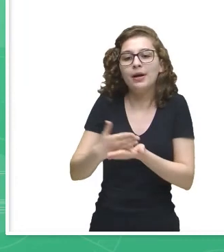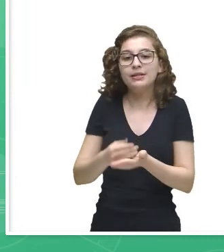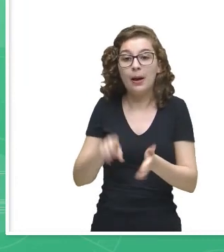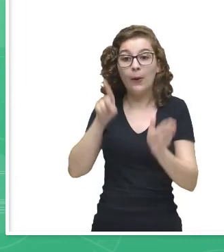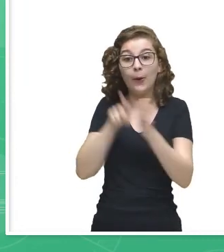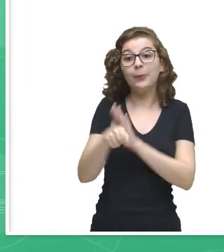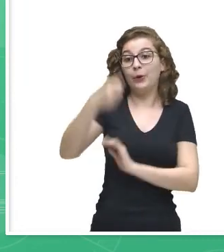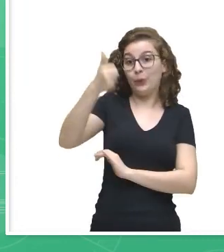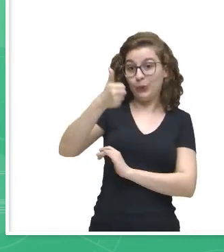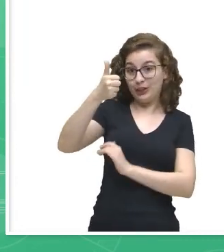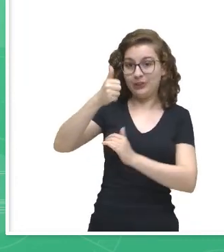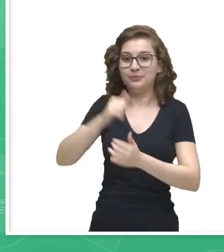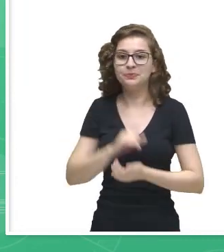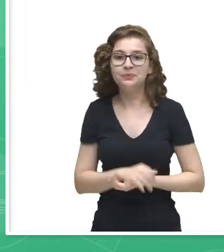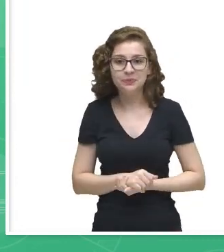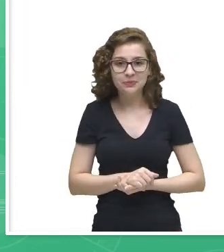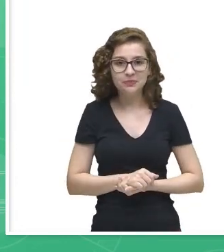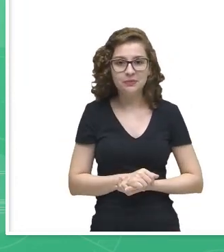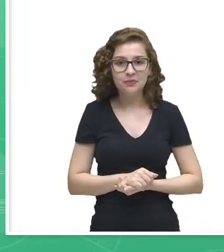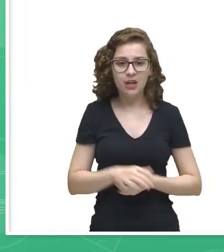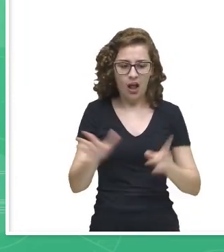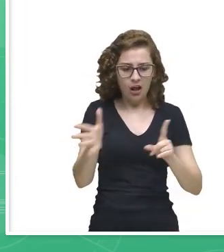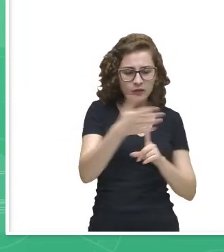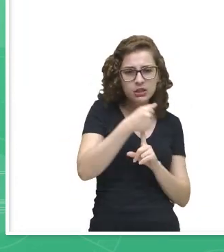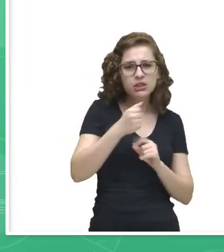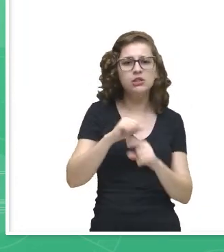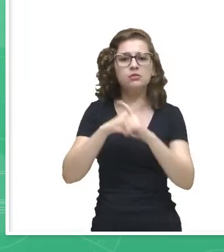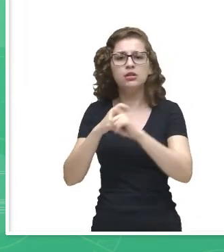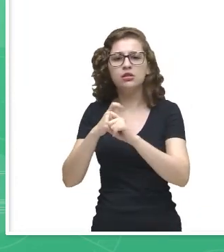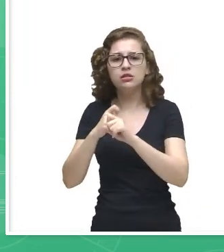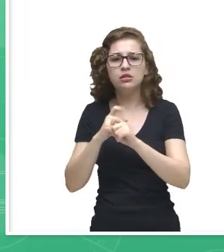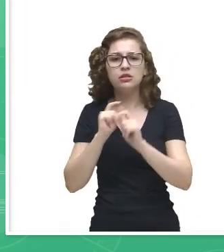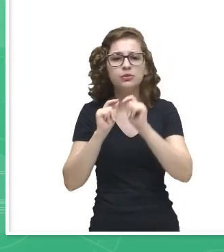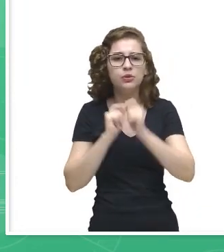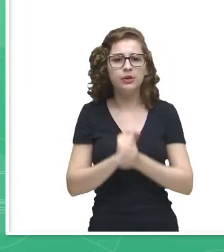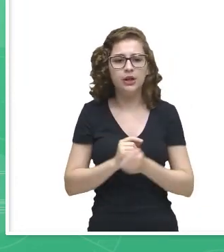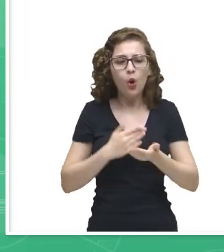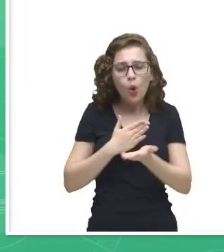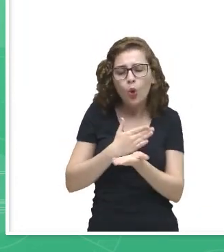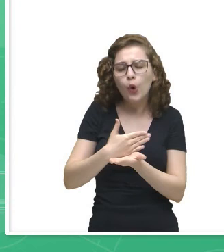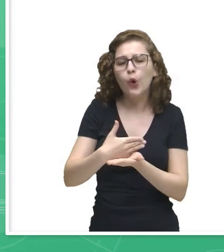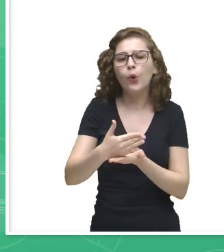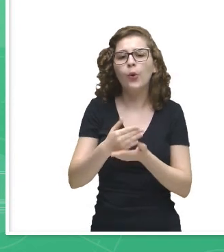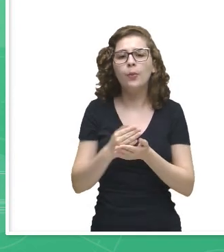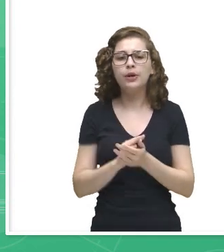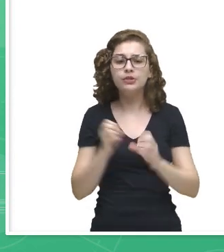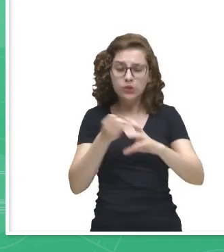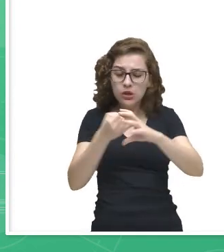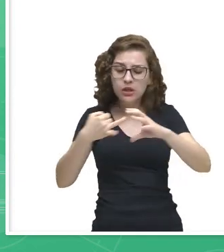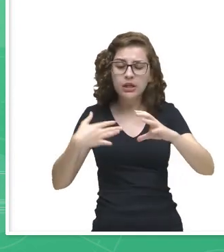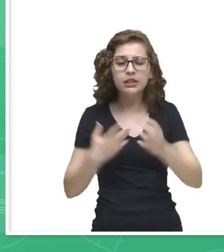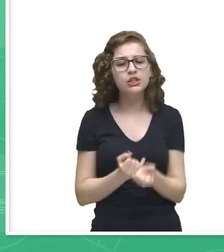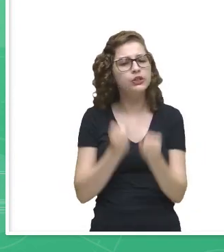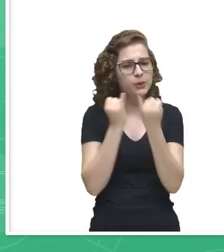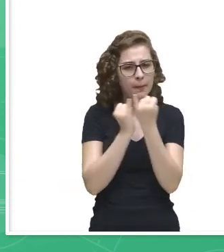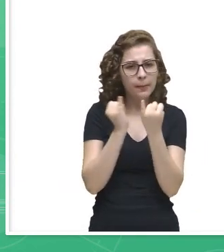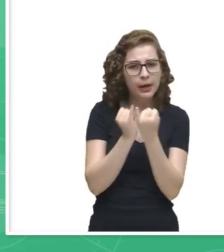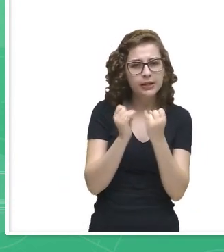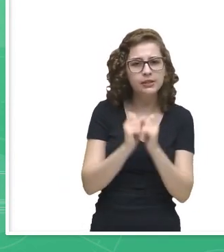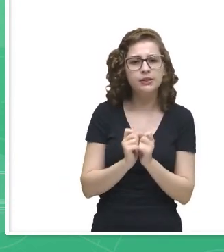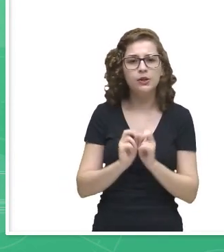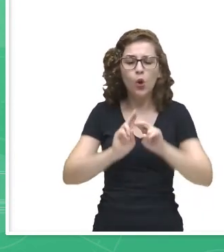primeira questão. Fascismo e nazismo têm em sua origem algumas causas comuns. Entre essas causas,